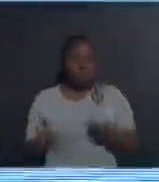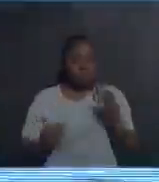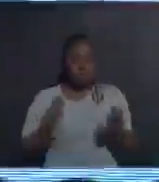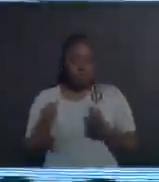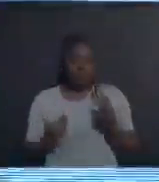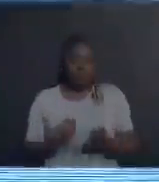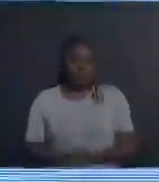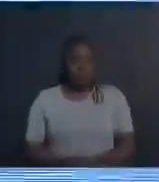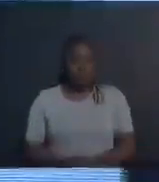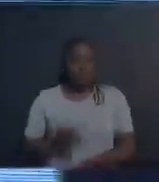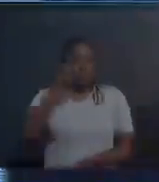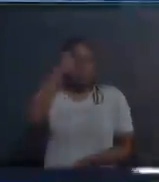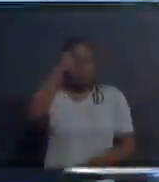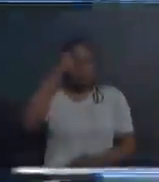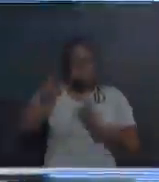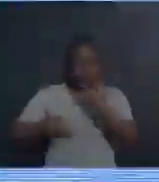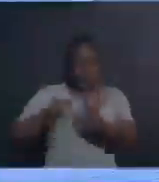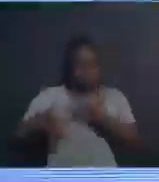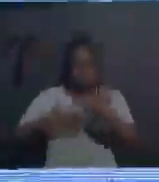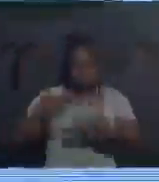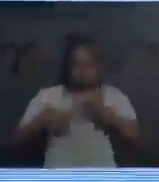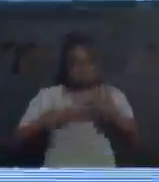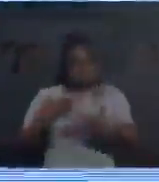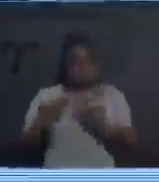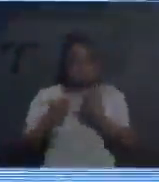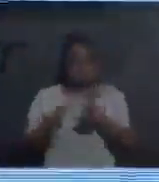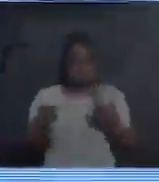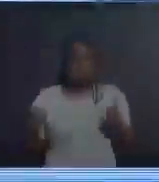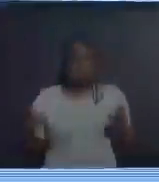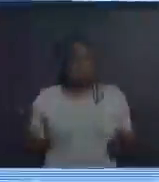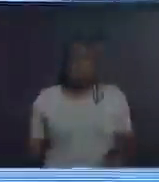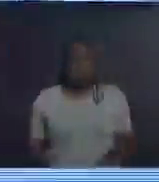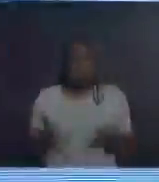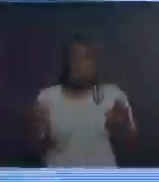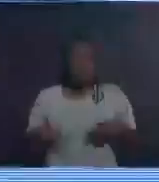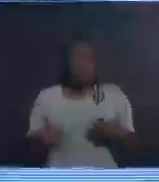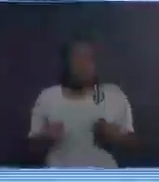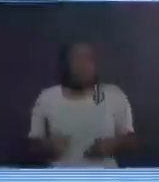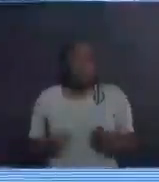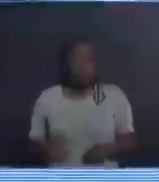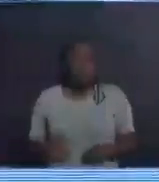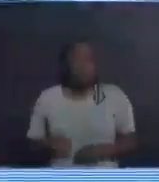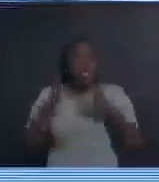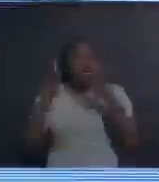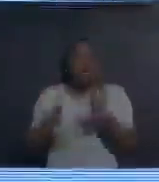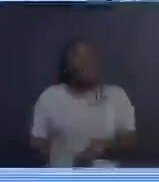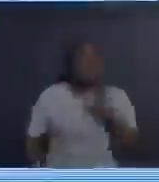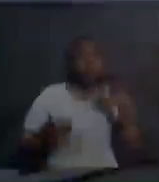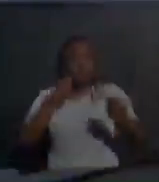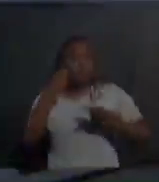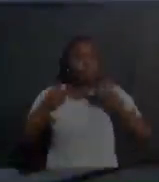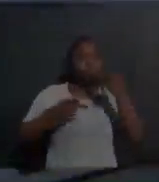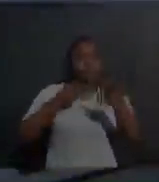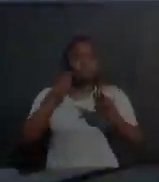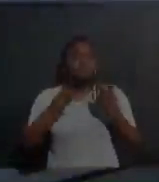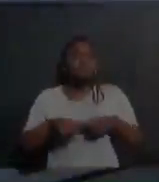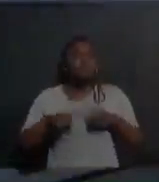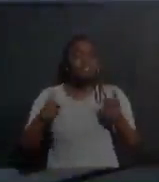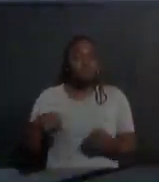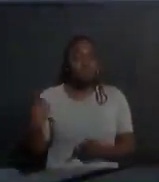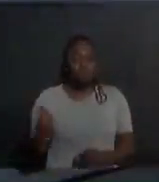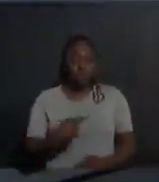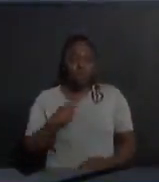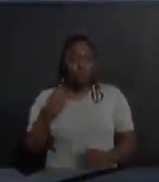de um avivamento. Nós precisamos, fala-se muito em avivamento, mas será que nós somos uma geração